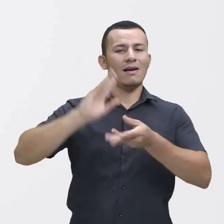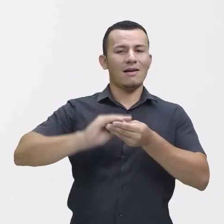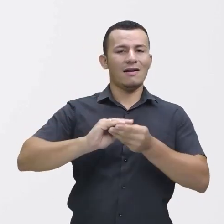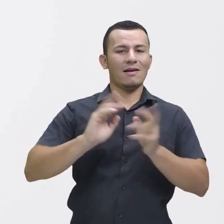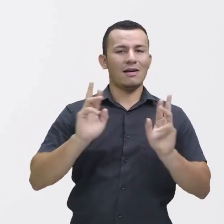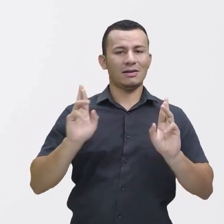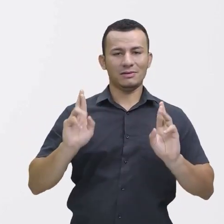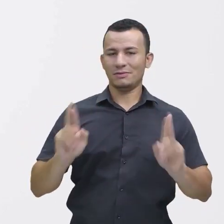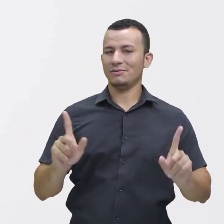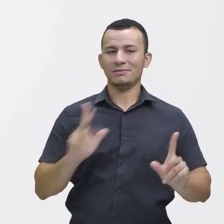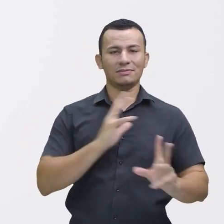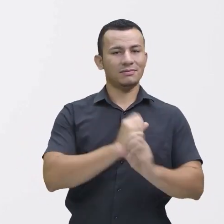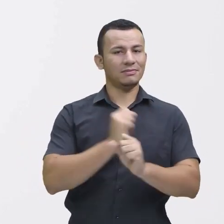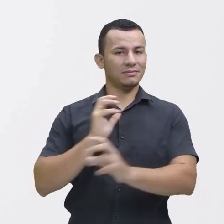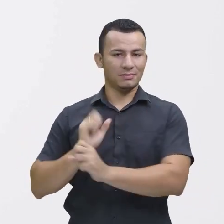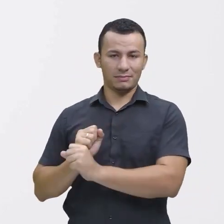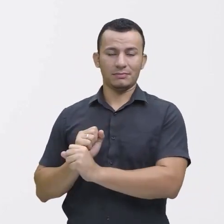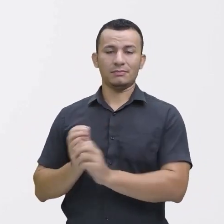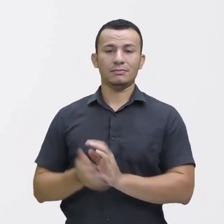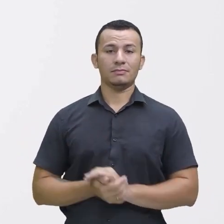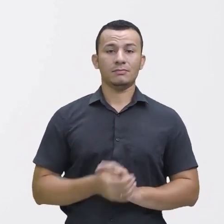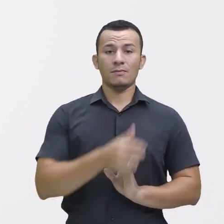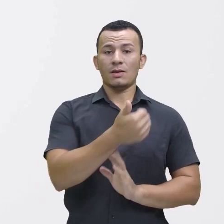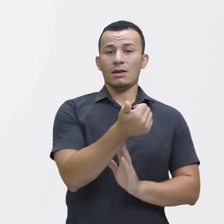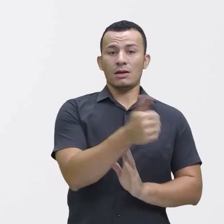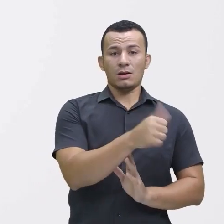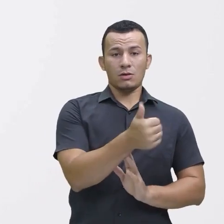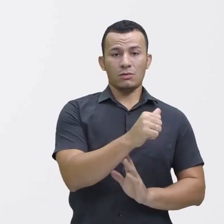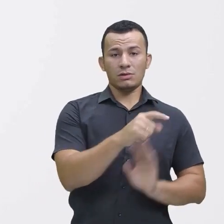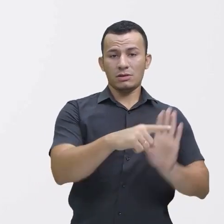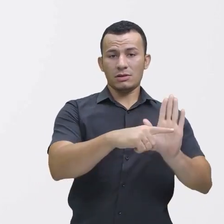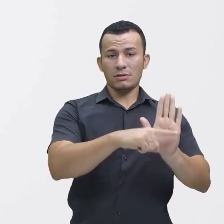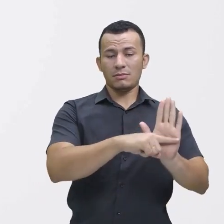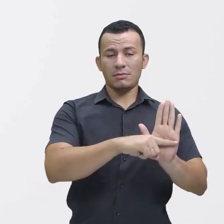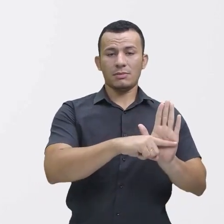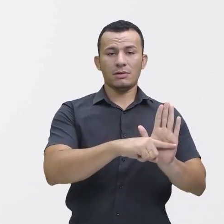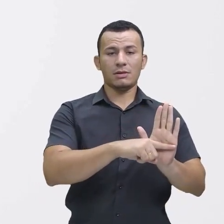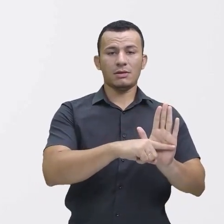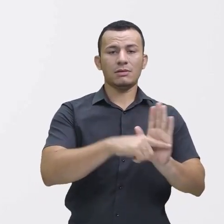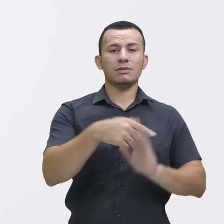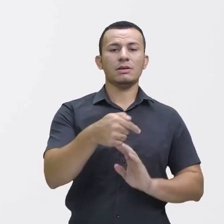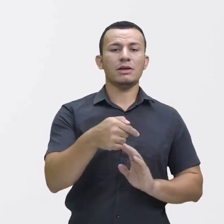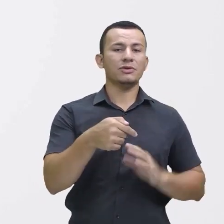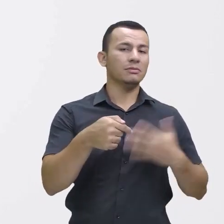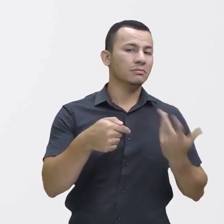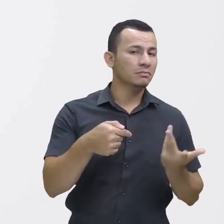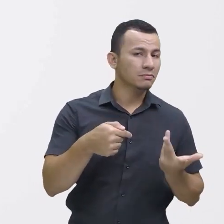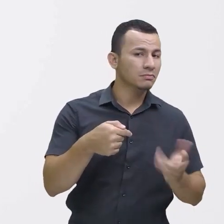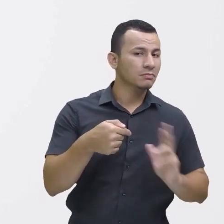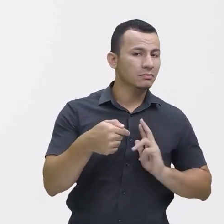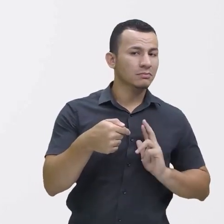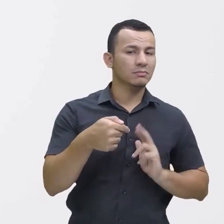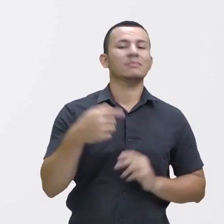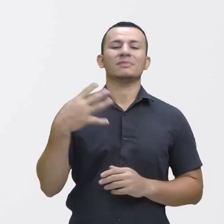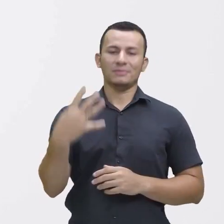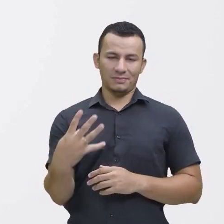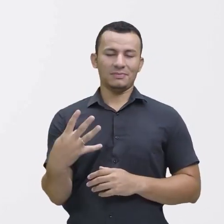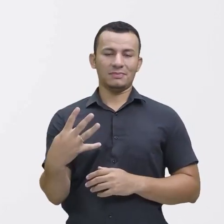o mesmo. Olhem só, 11 menos 7, quanto é?